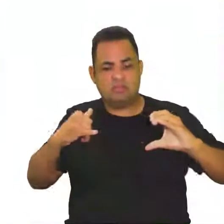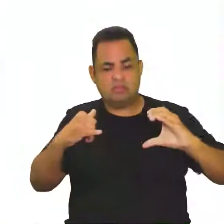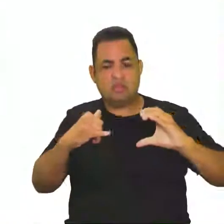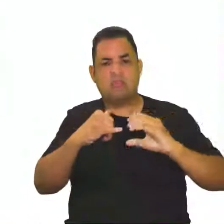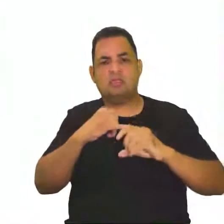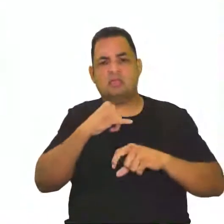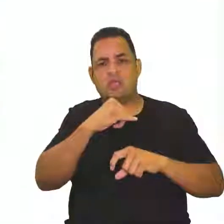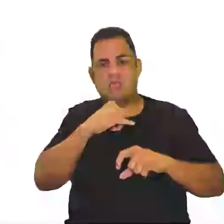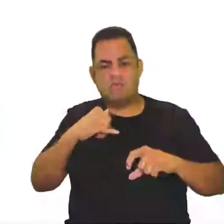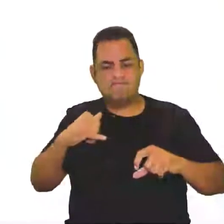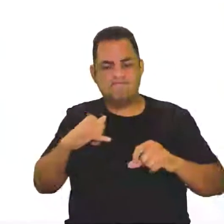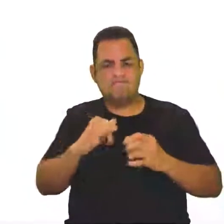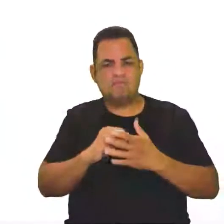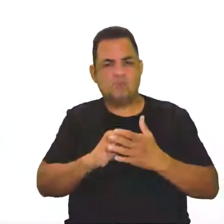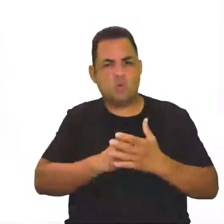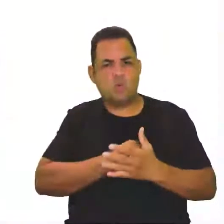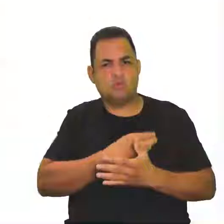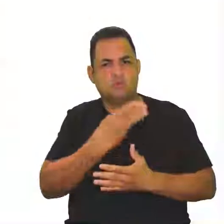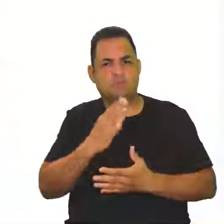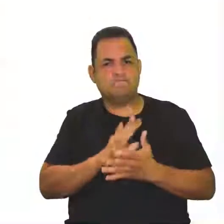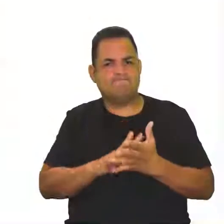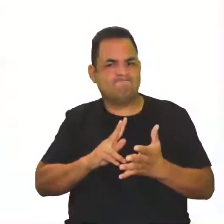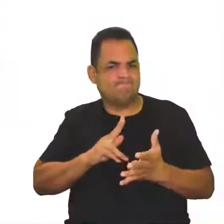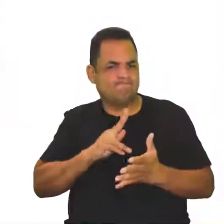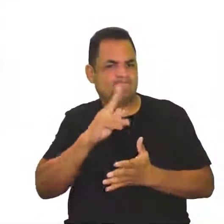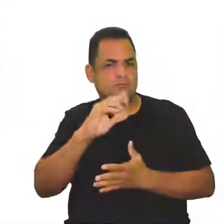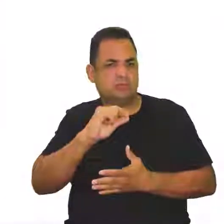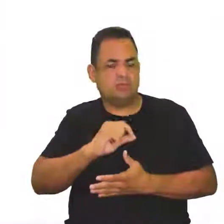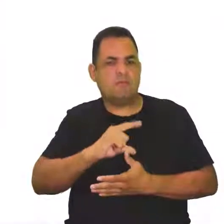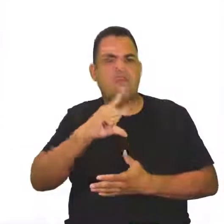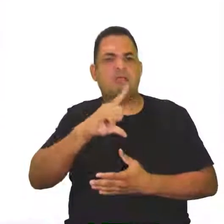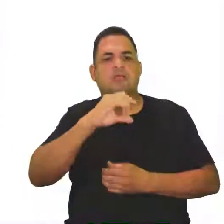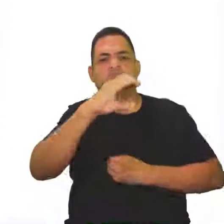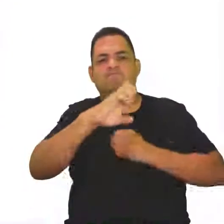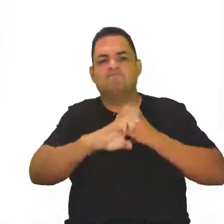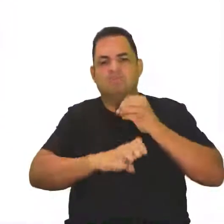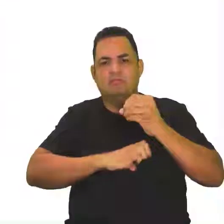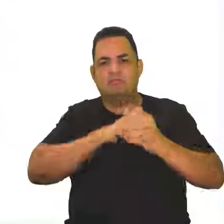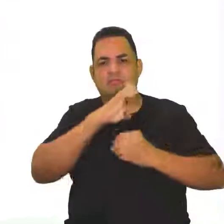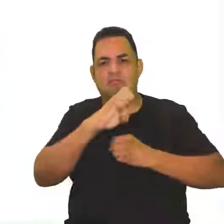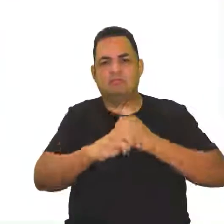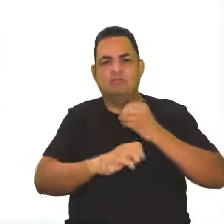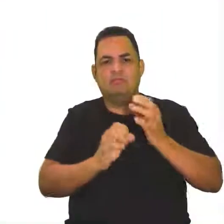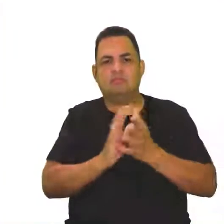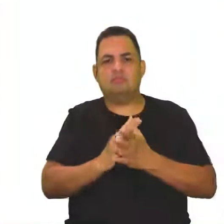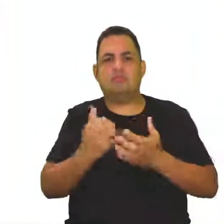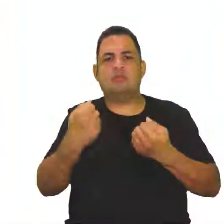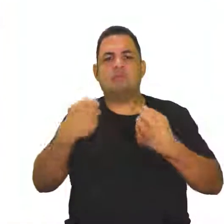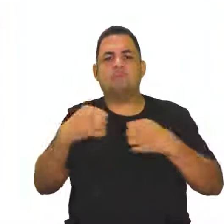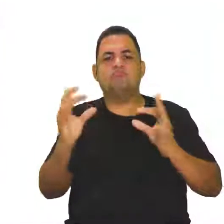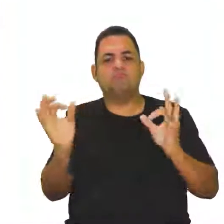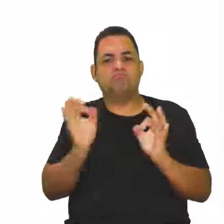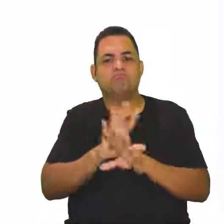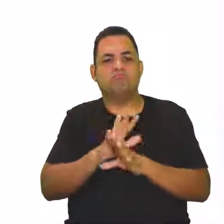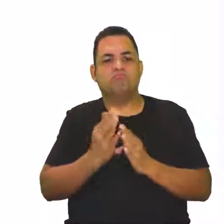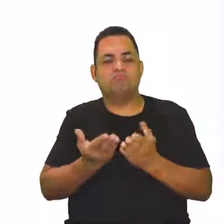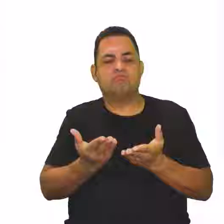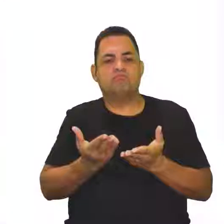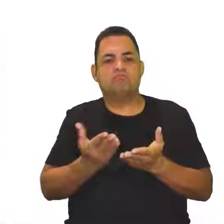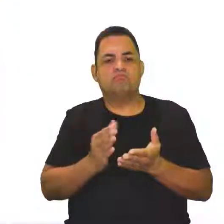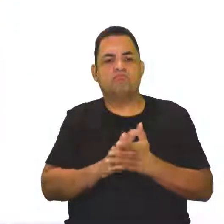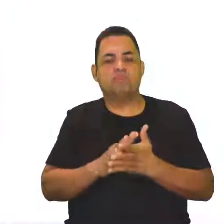que atua sobre seus elétrons também aumentará. Sendo assim, podemos concluir que vai chegar